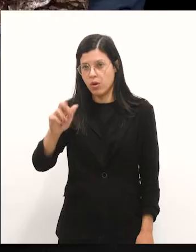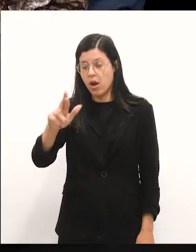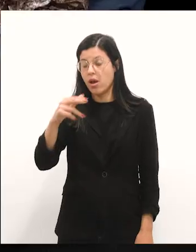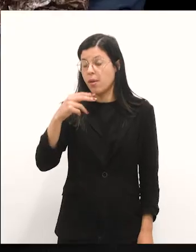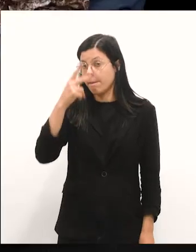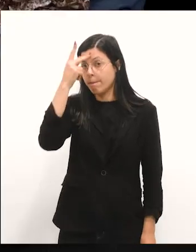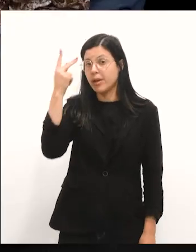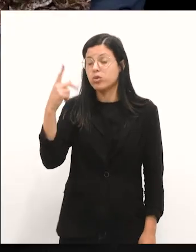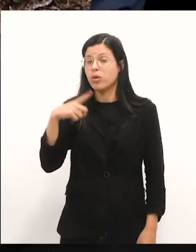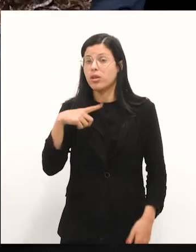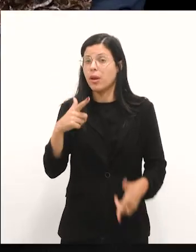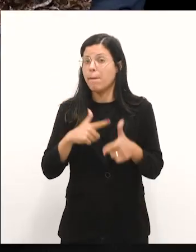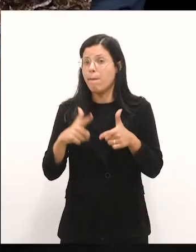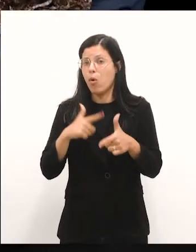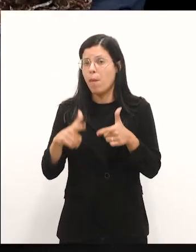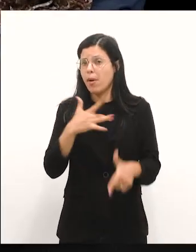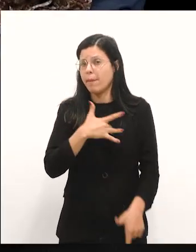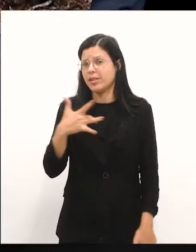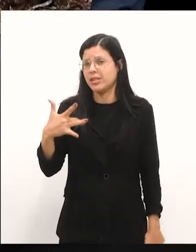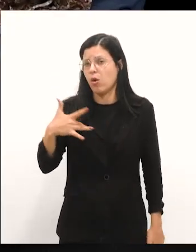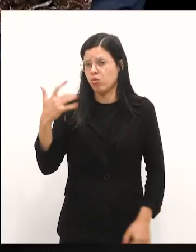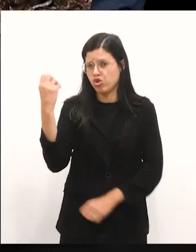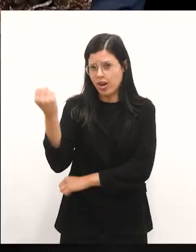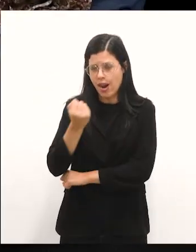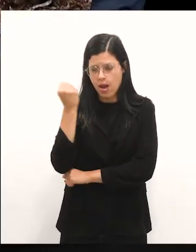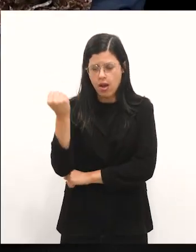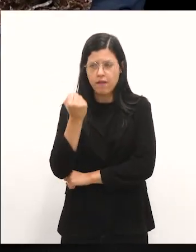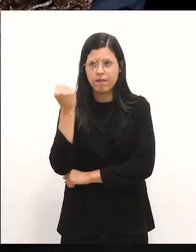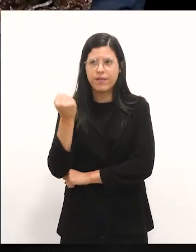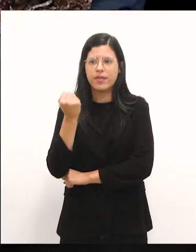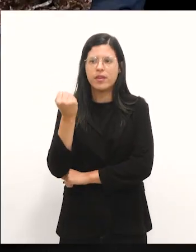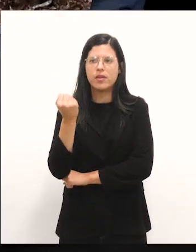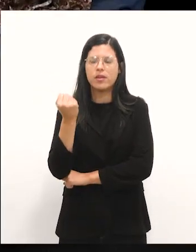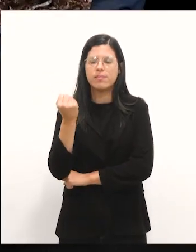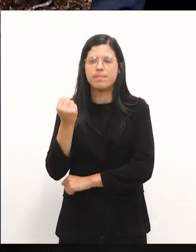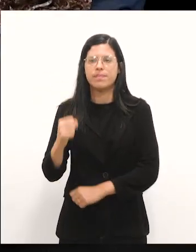esses problemas de saúde grave, dolorido,